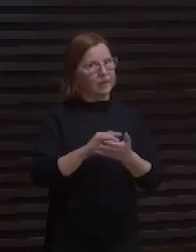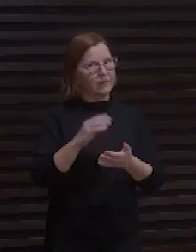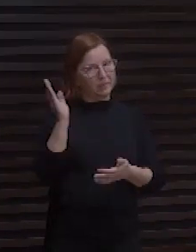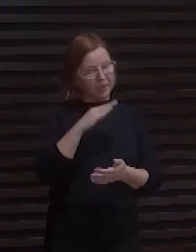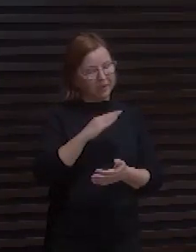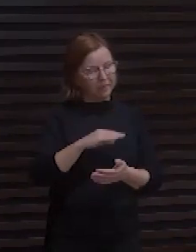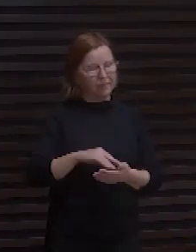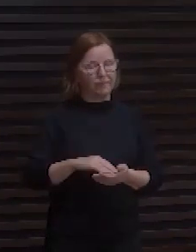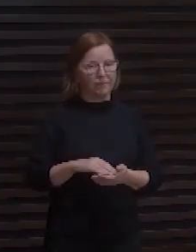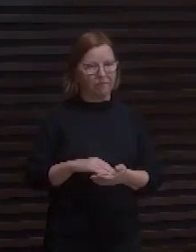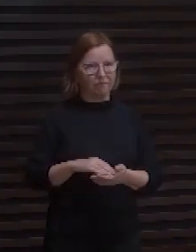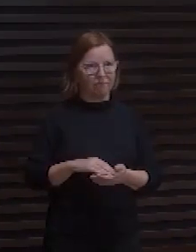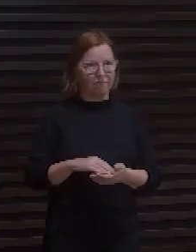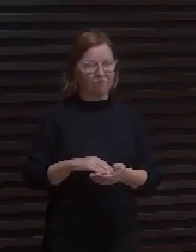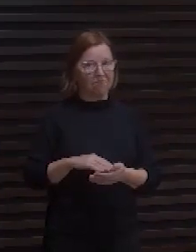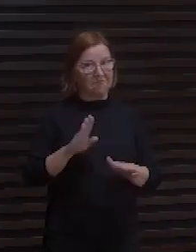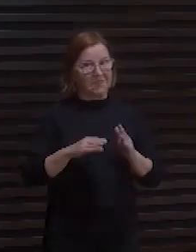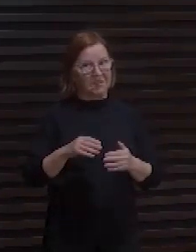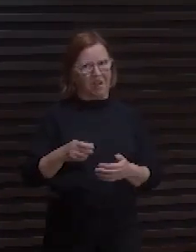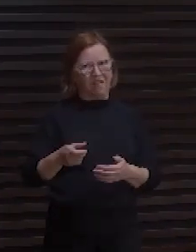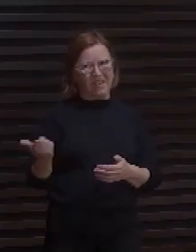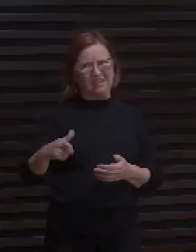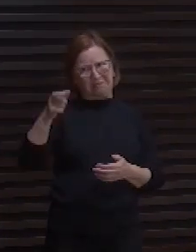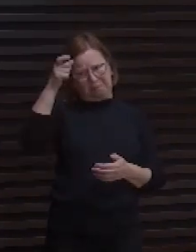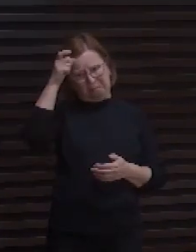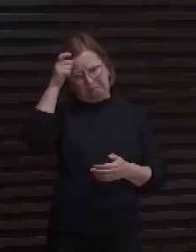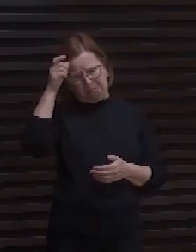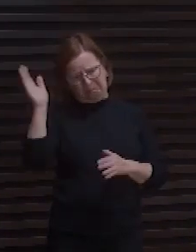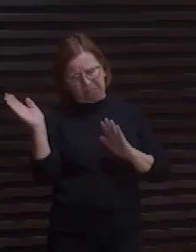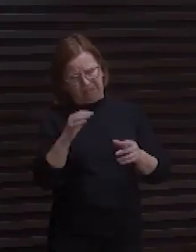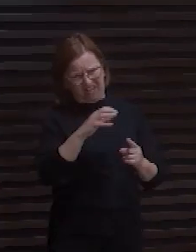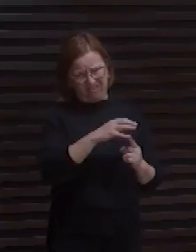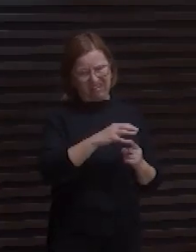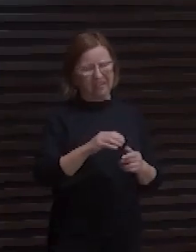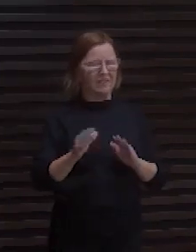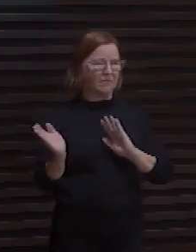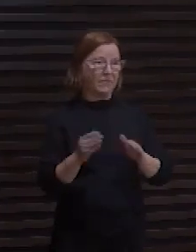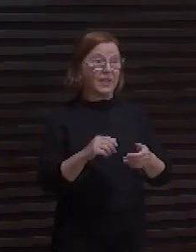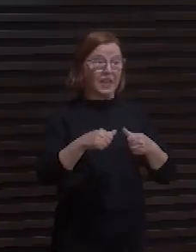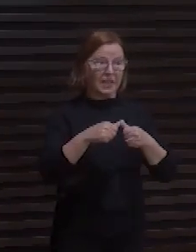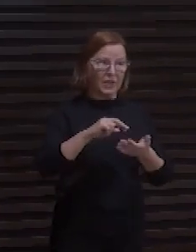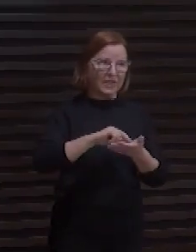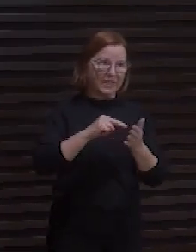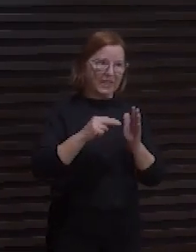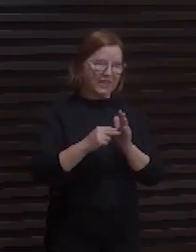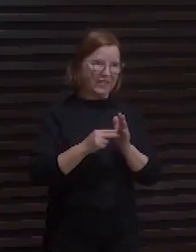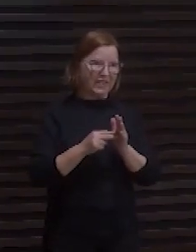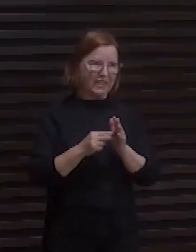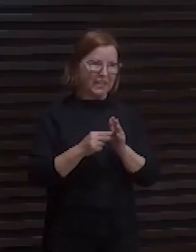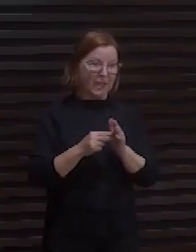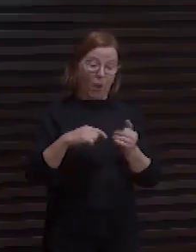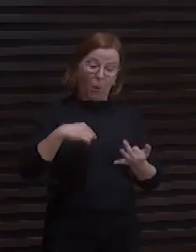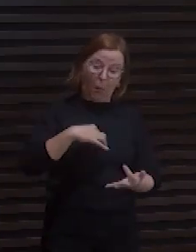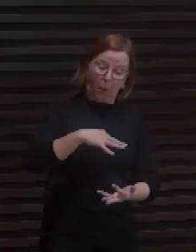dizer demoníaca. João 12:31. É isso que significa este